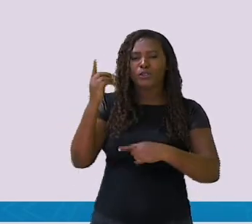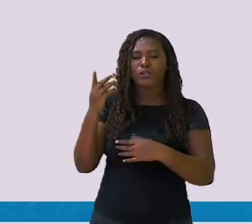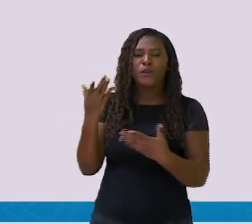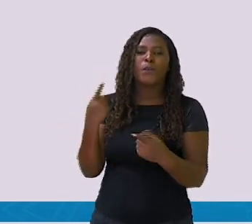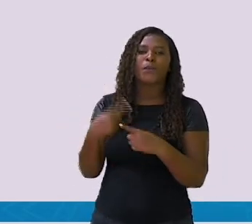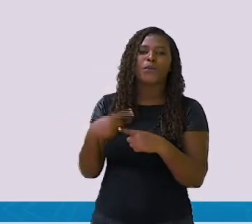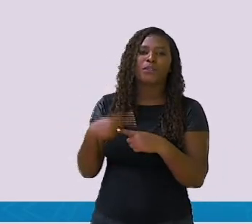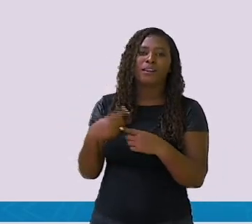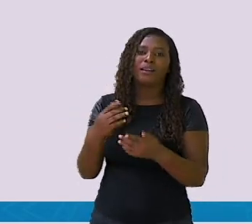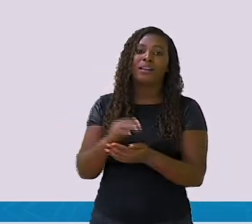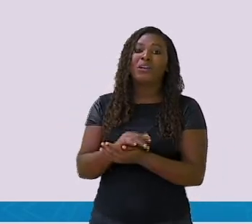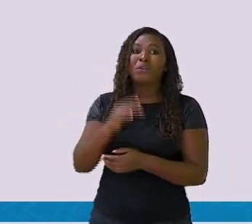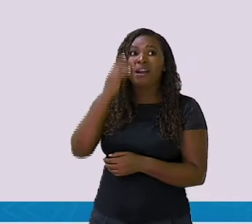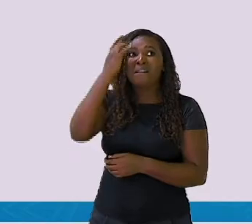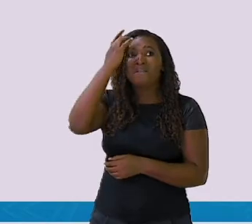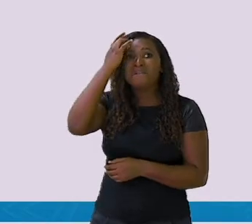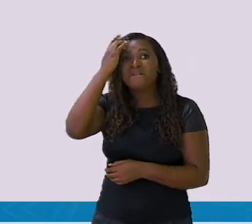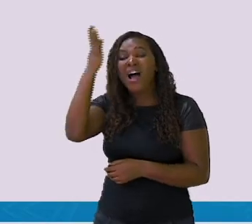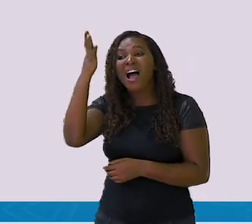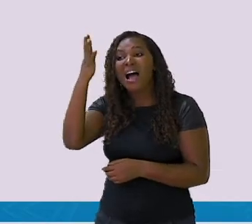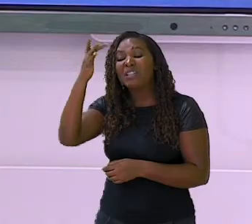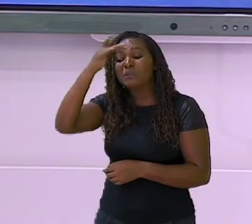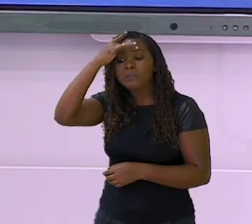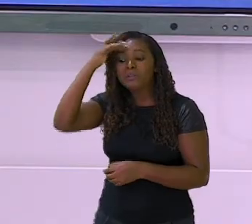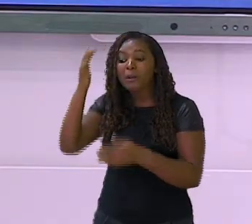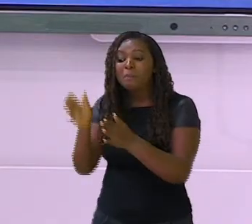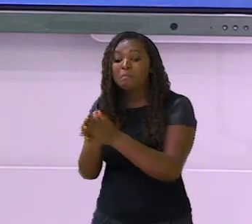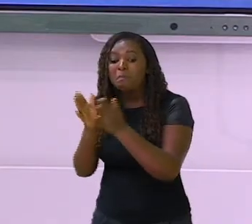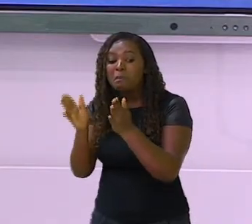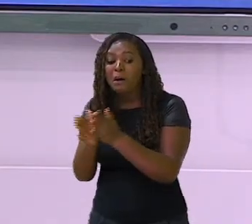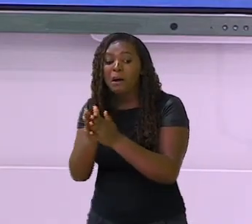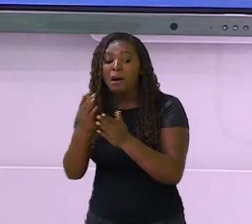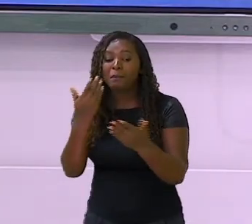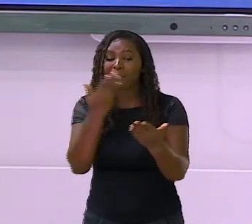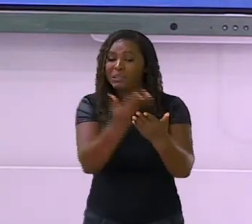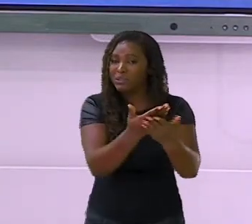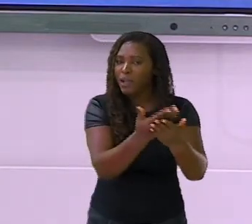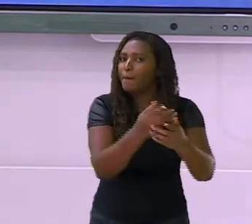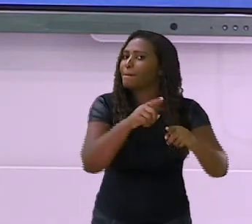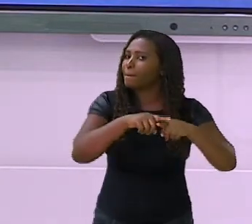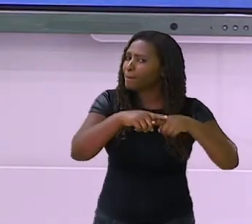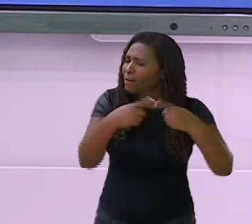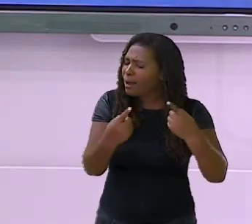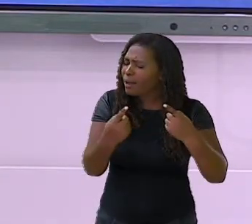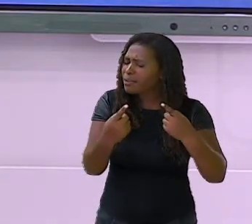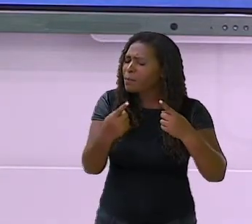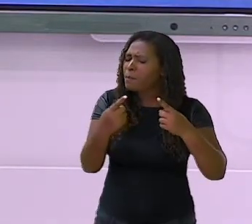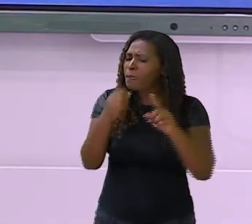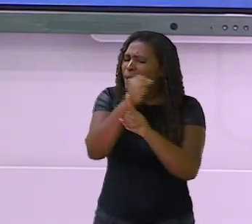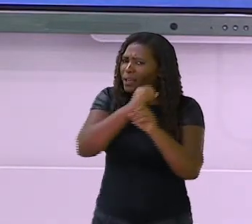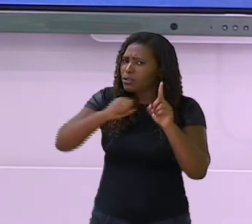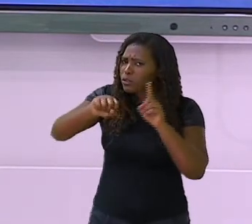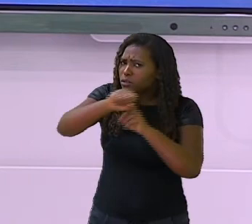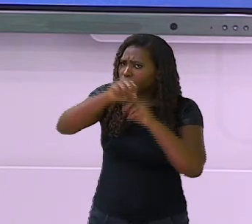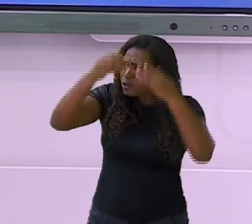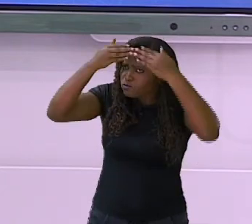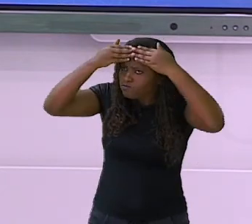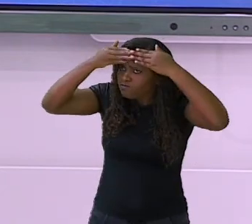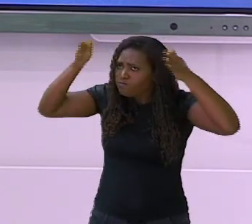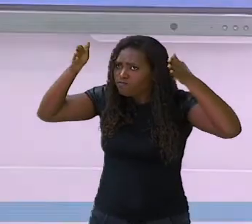facilidade, mas eles conseguiam sim modificar esse olhar em relação às pessoas que podiam frequentar as